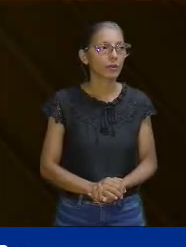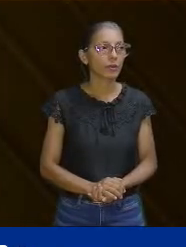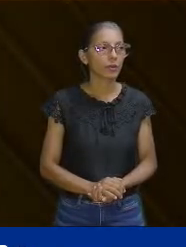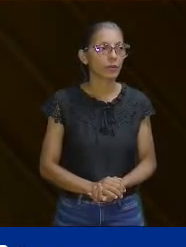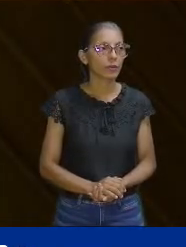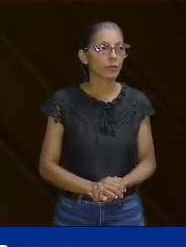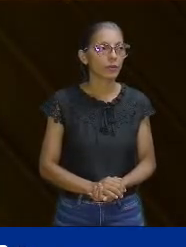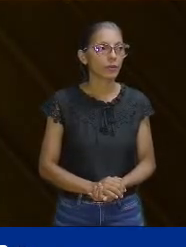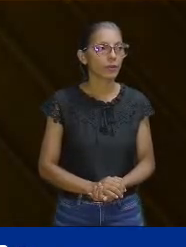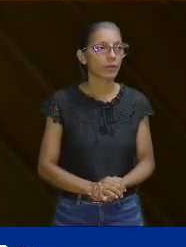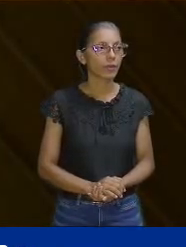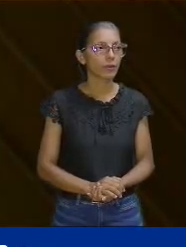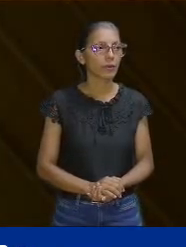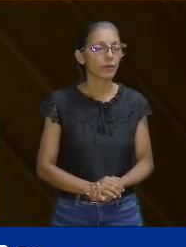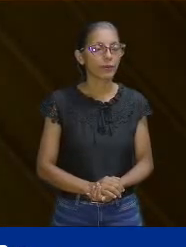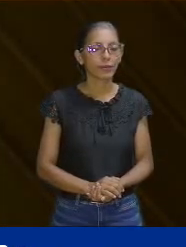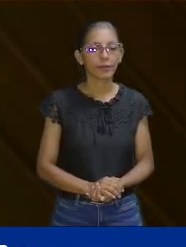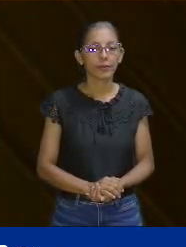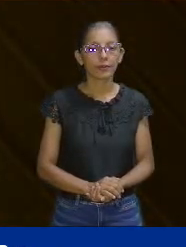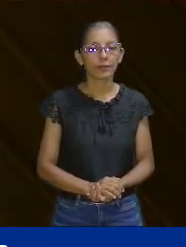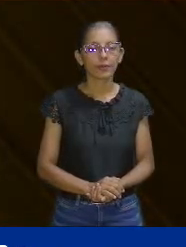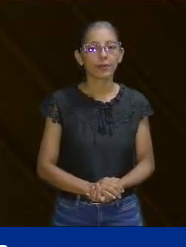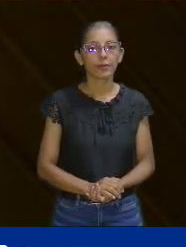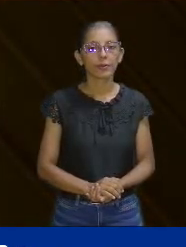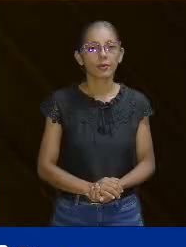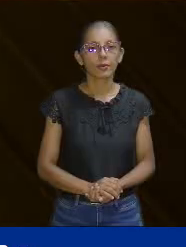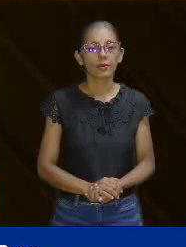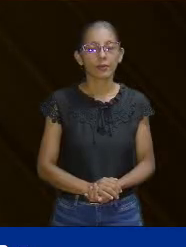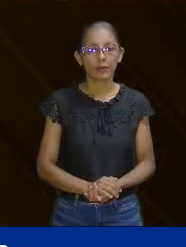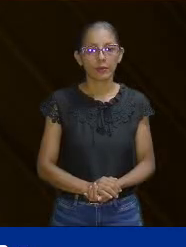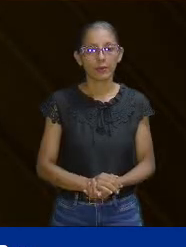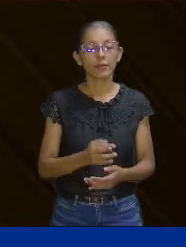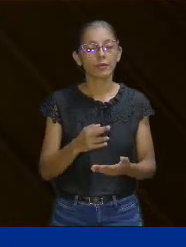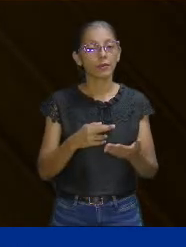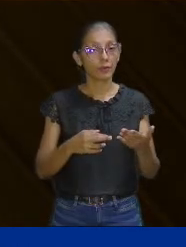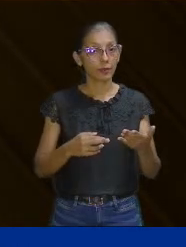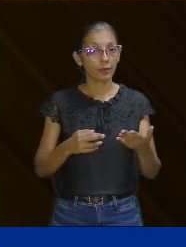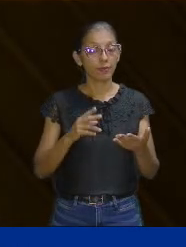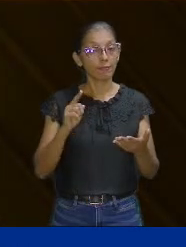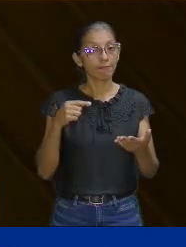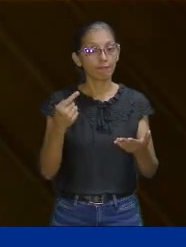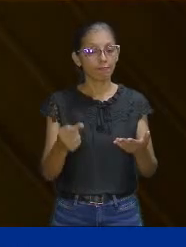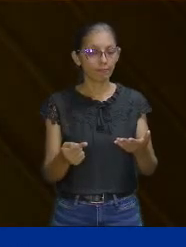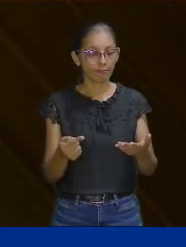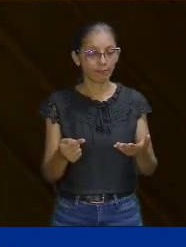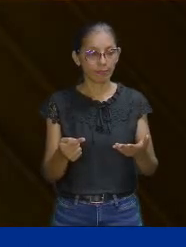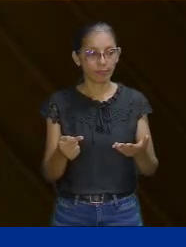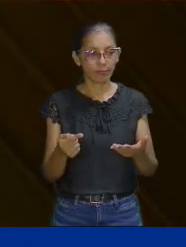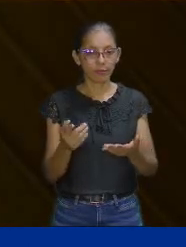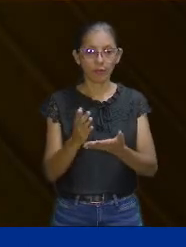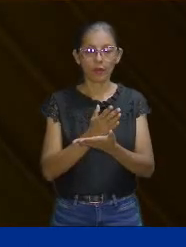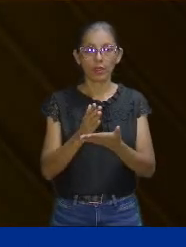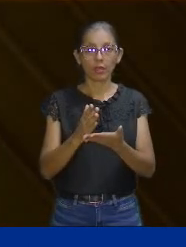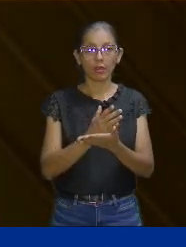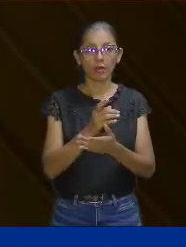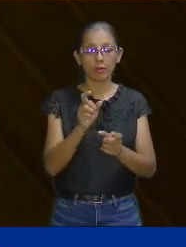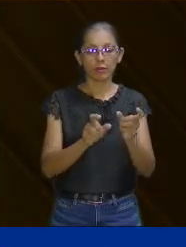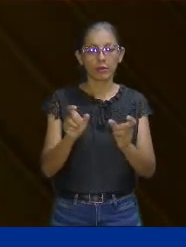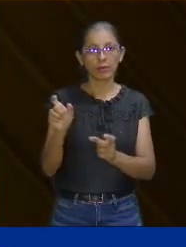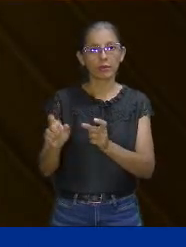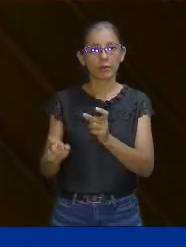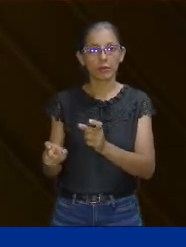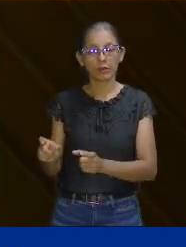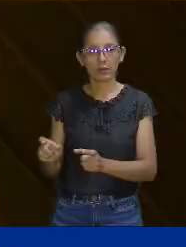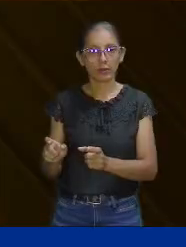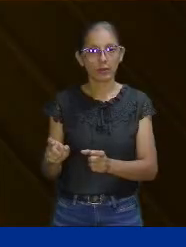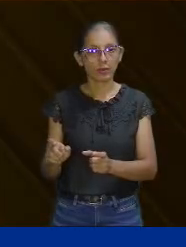pendente a diligência determinada após o inquérito ser relatado, da oitiva de algumas pessoas